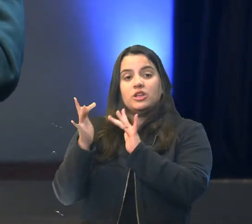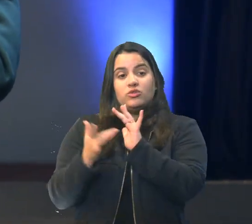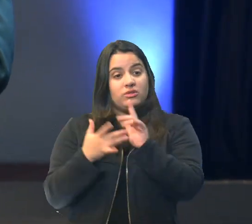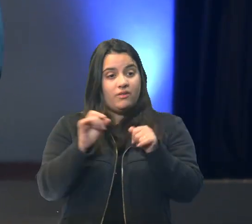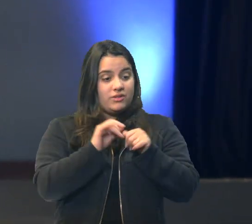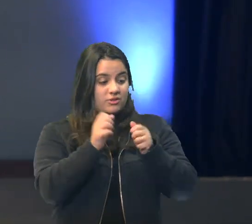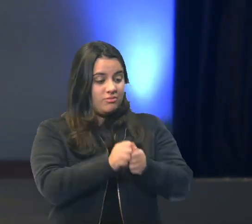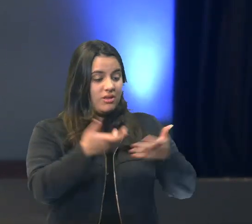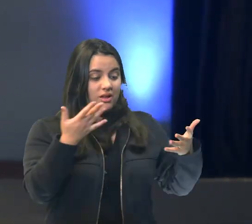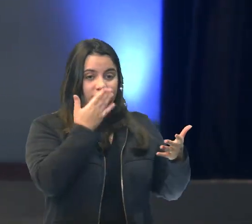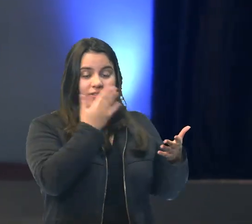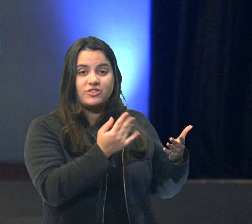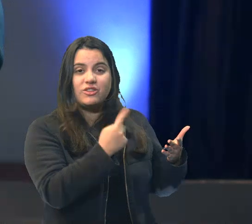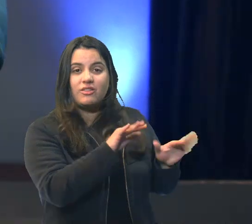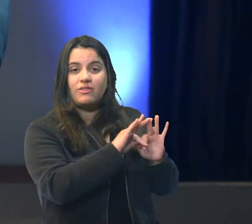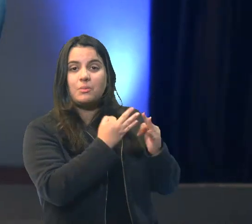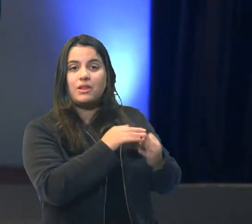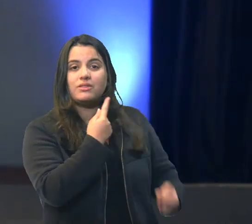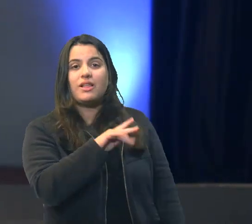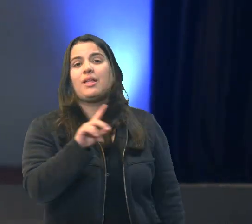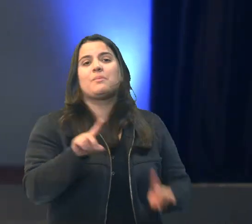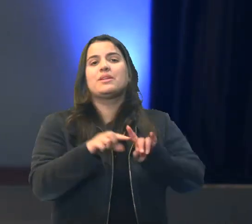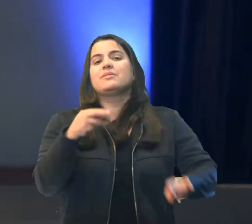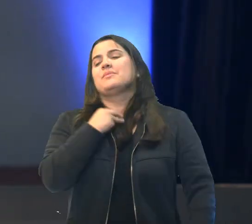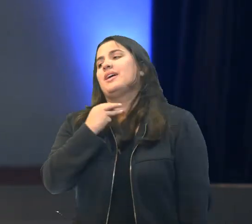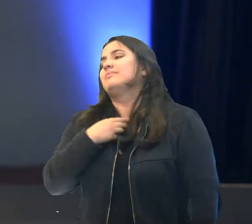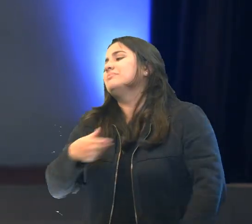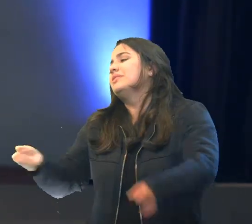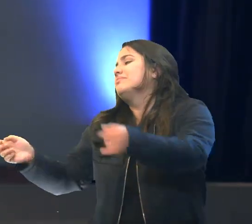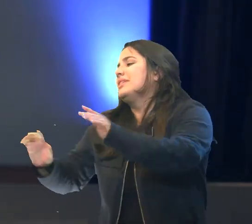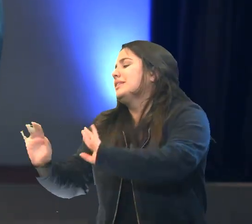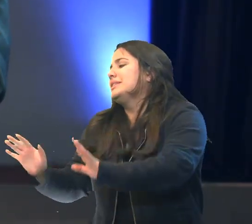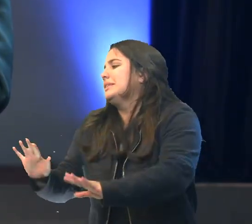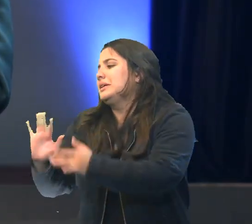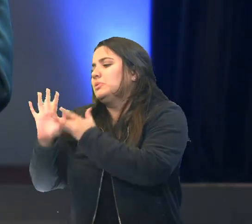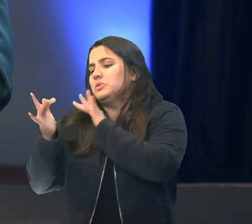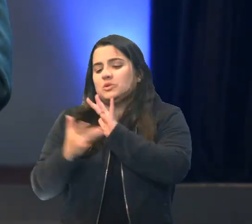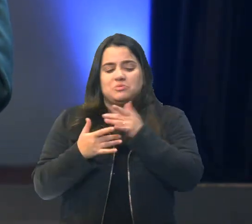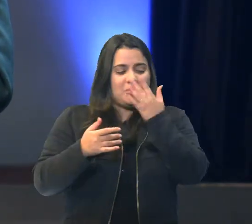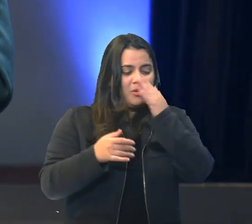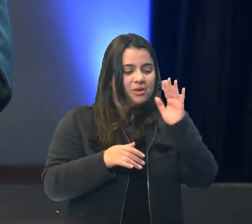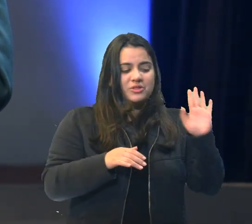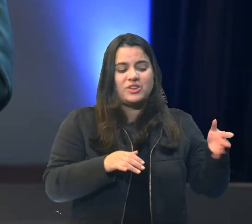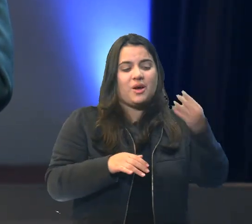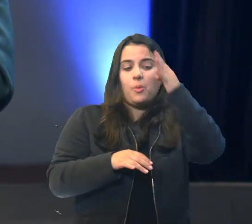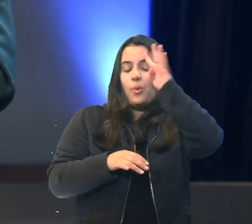fazer um milagre na família dela, e ela: não, Jesus, ele deve estar cheirando mal.